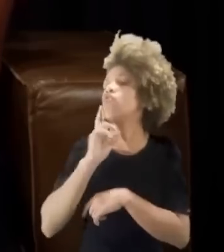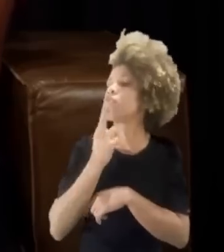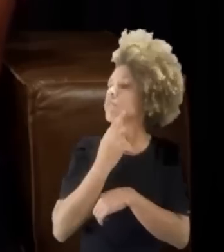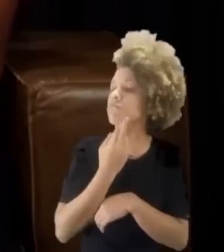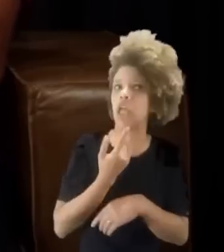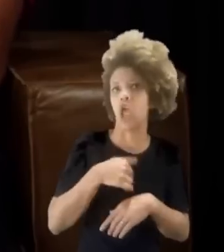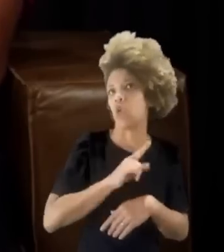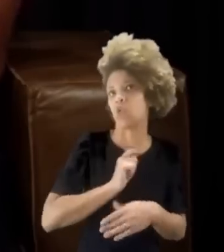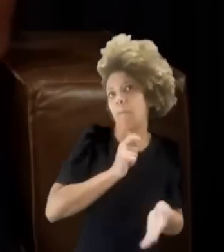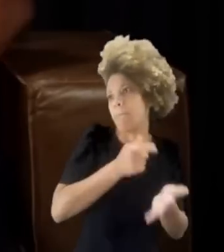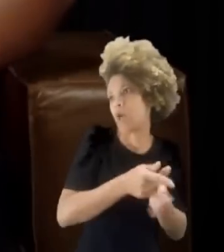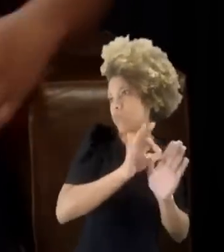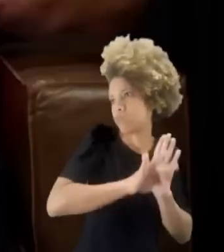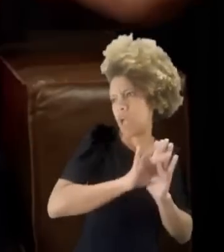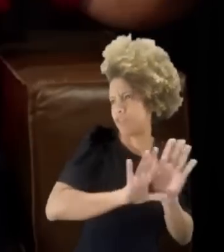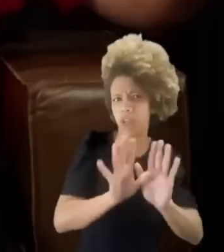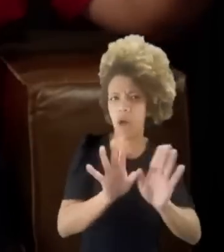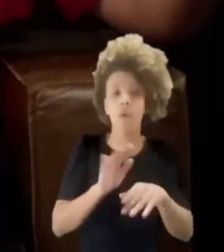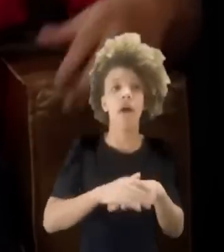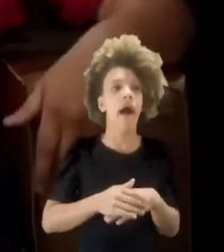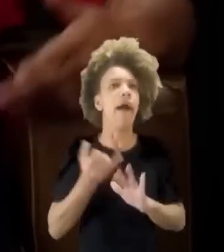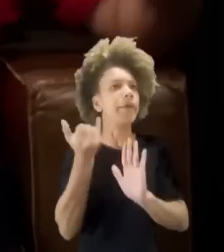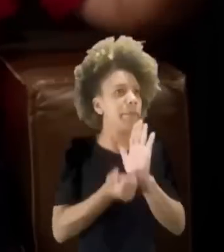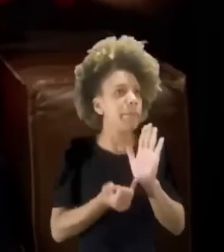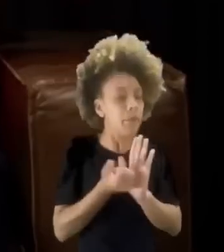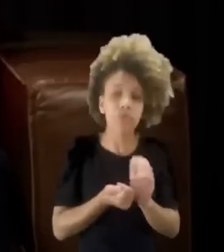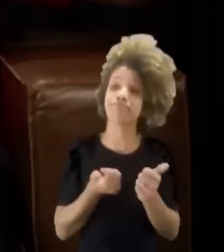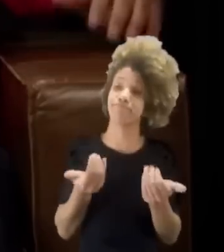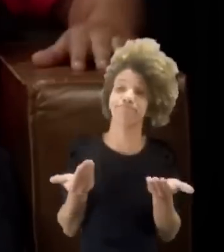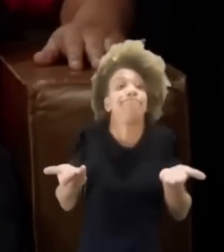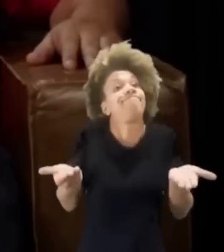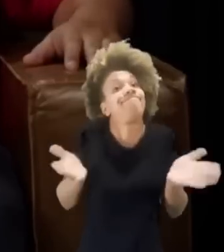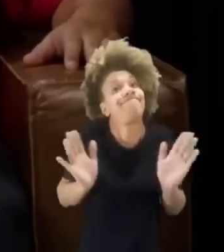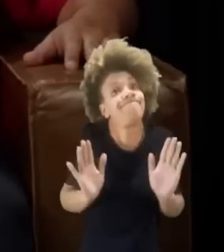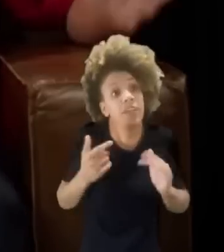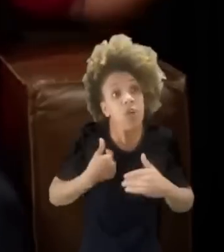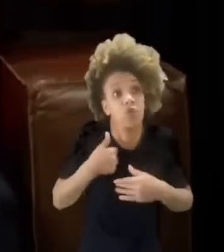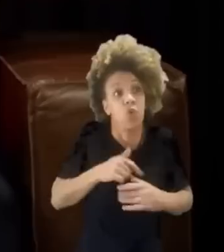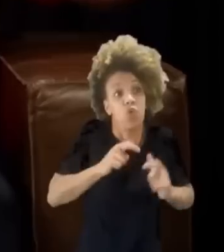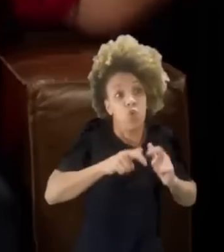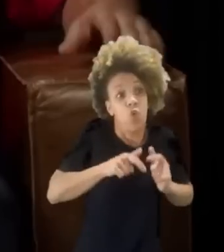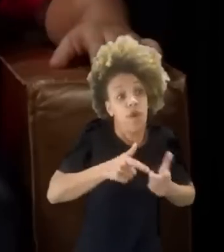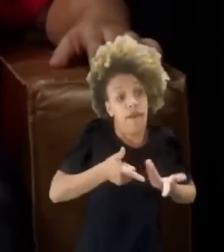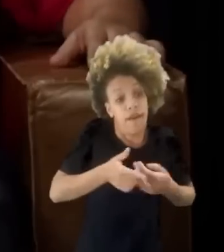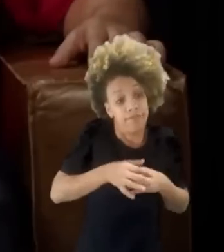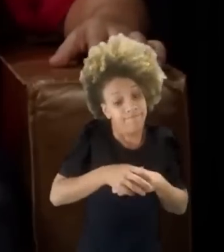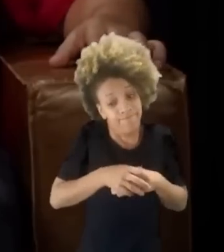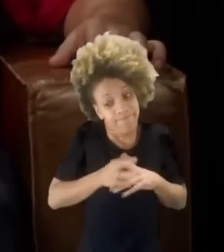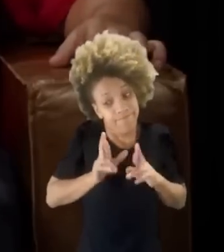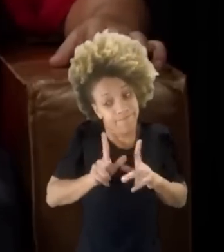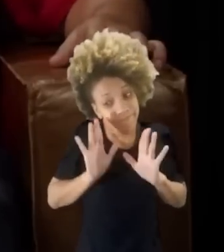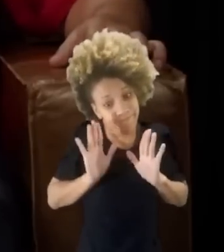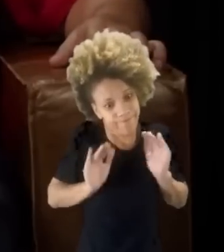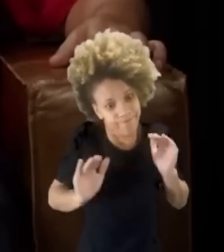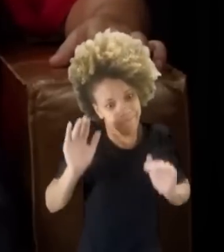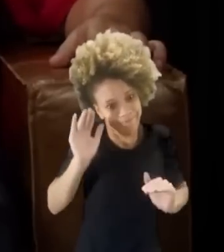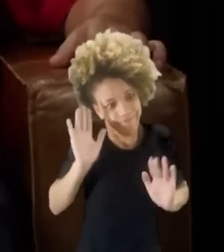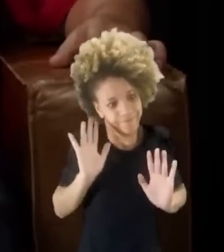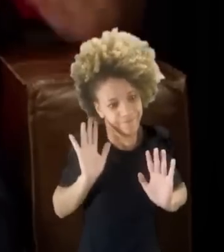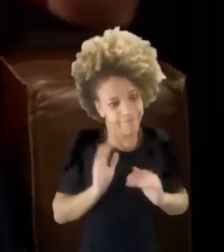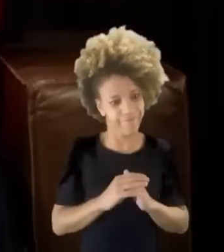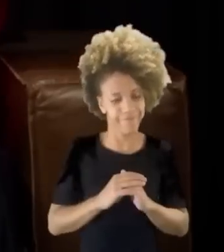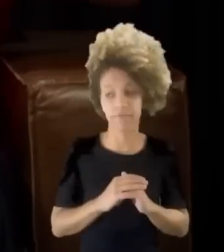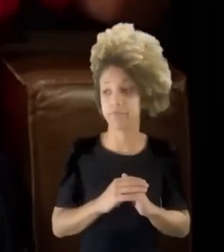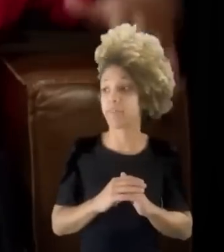eu não pago as taxas os cara fala assim é muito imposto galo Falou Ah então eu tô num lugar onde não tá é entendeu mano